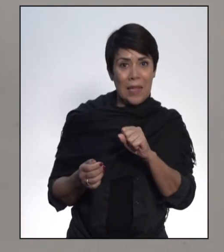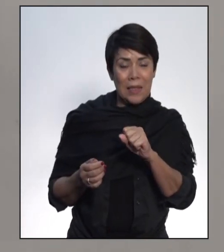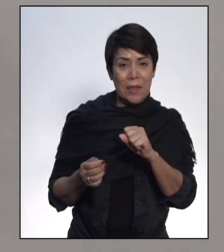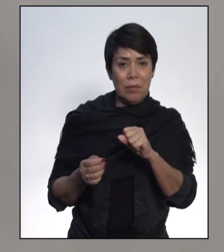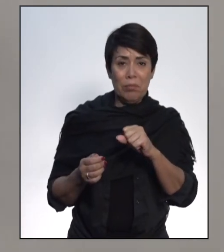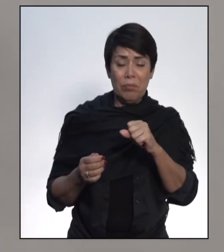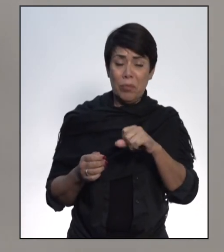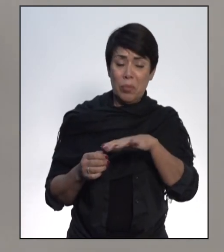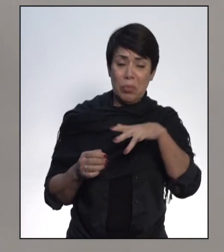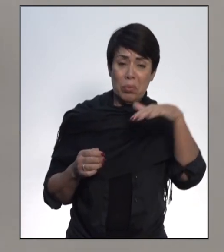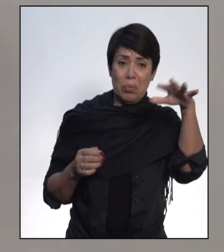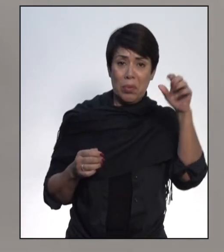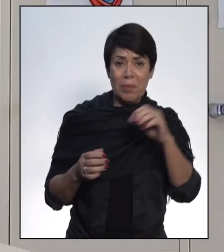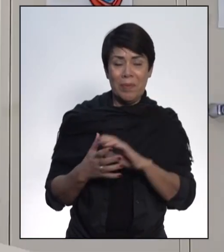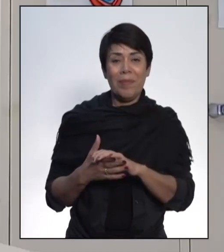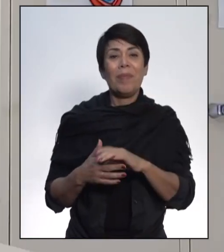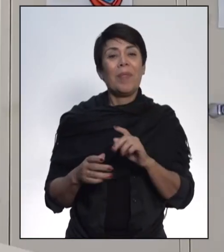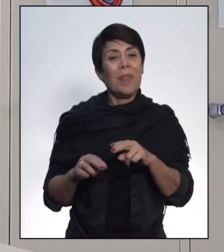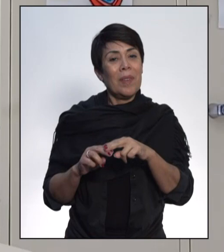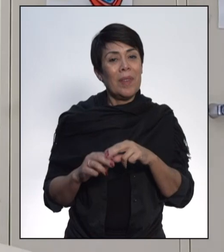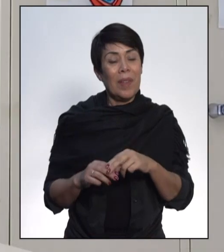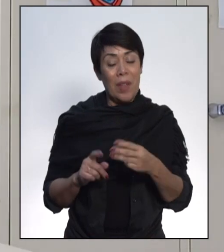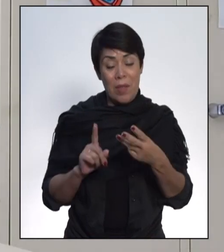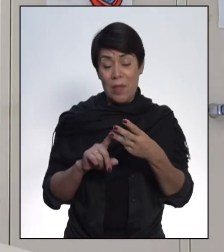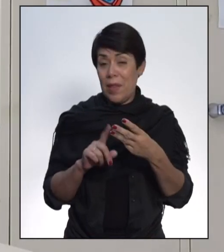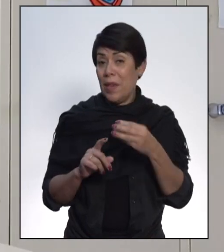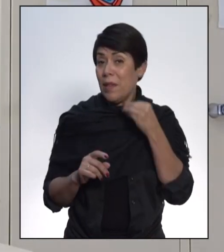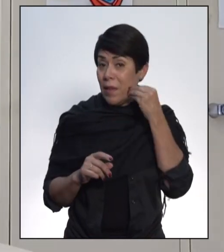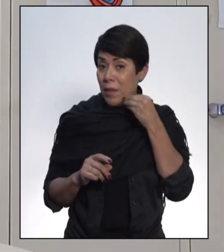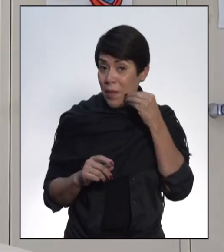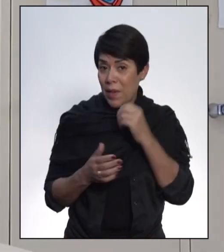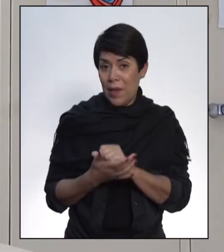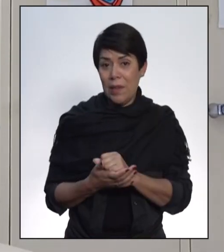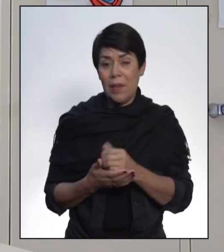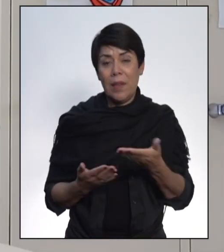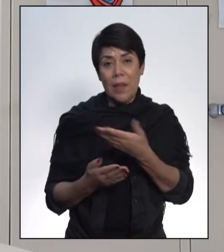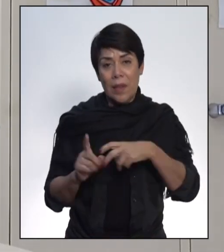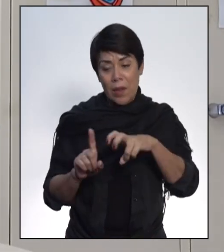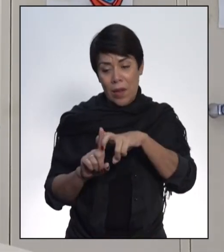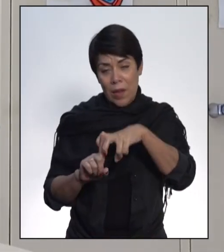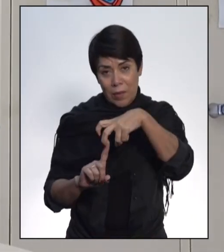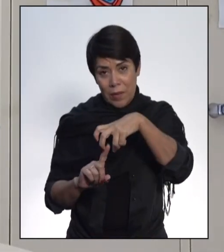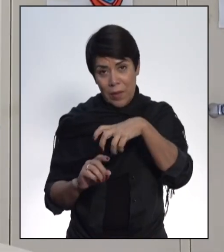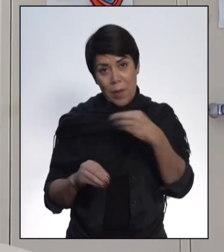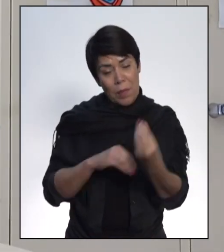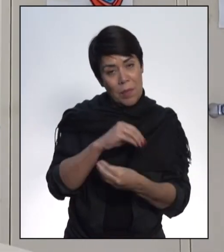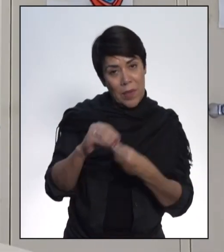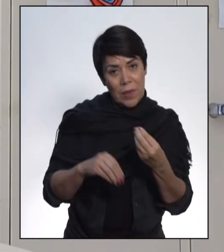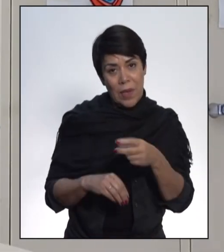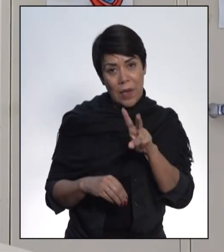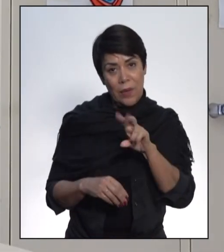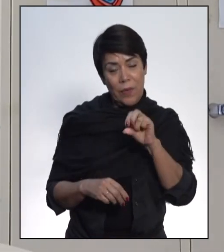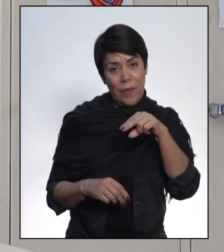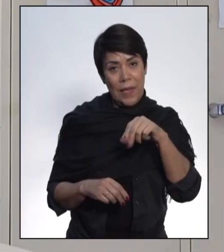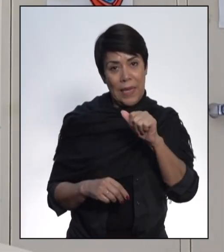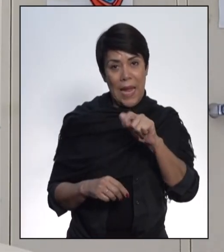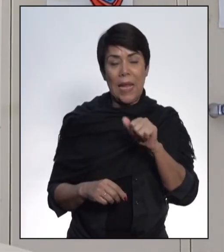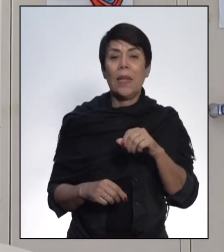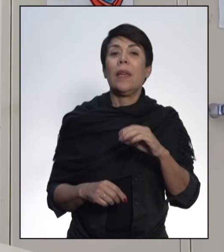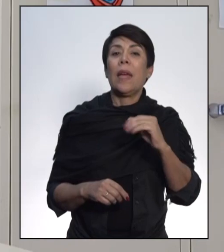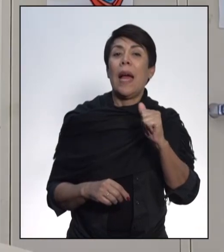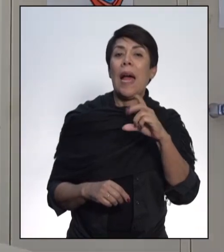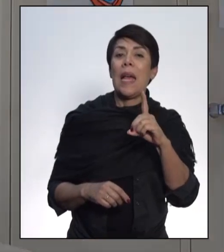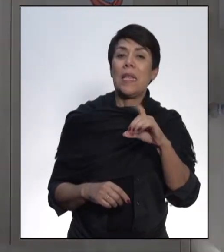saísse. E esse foi o nosso terceiro experimento, a interação do refrigerante com o vinagre que contém na sua composição o ácido